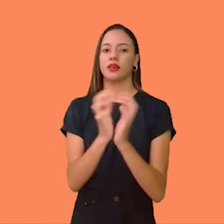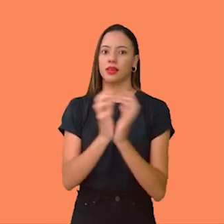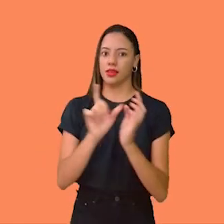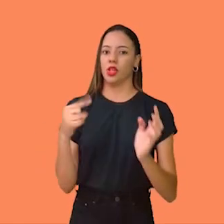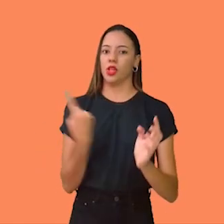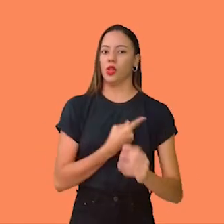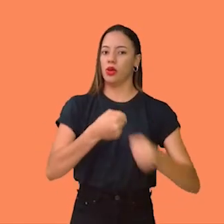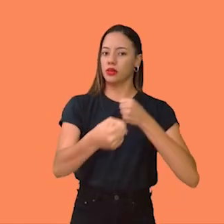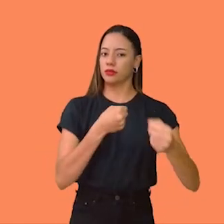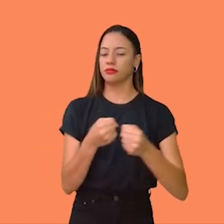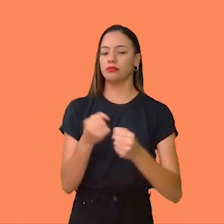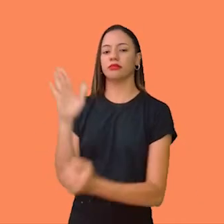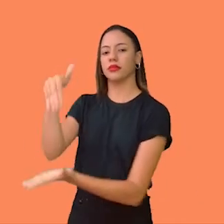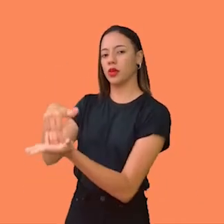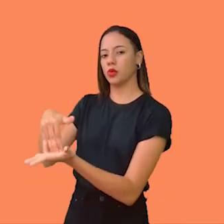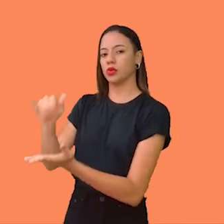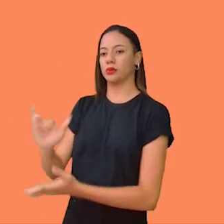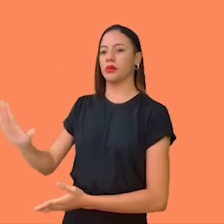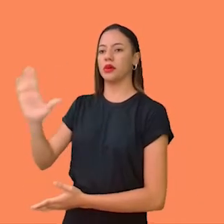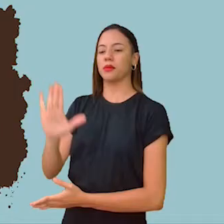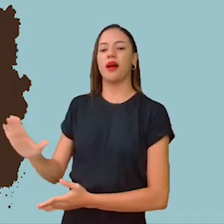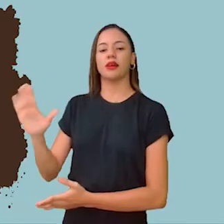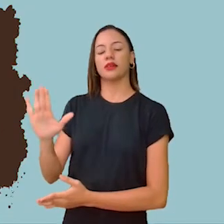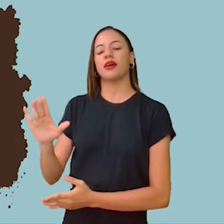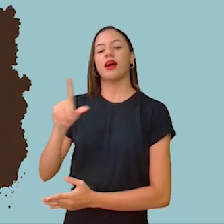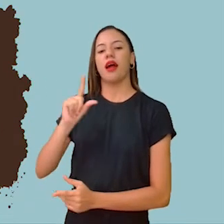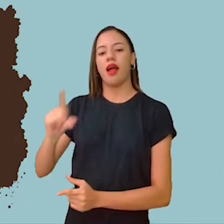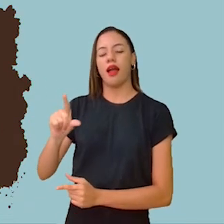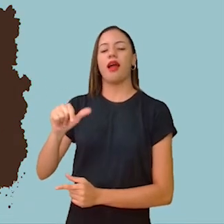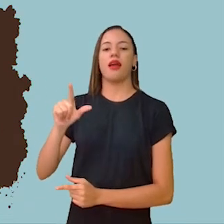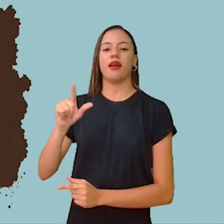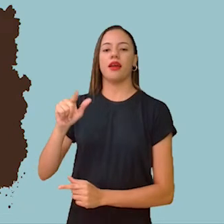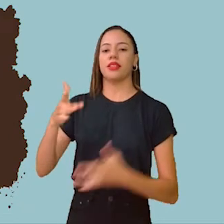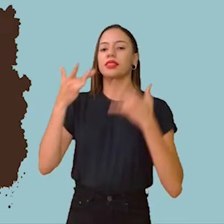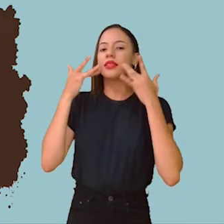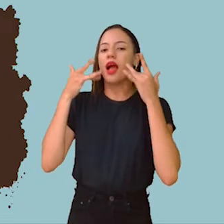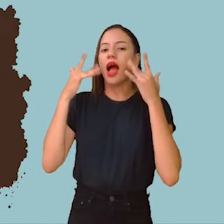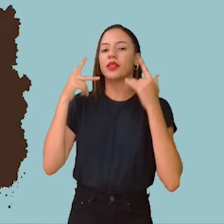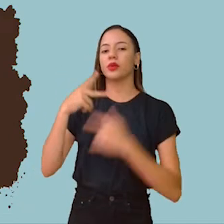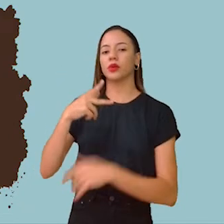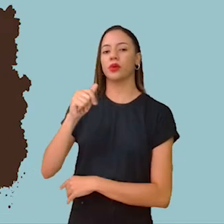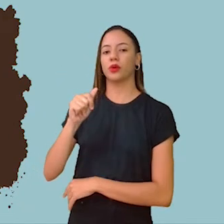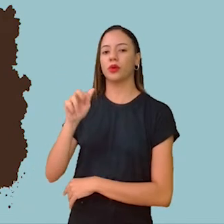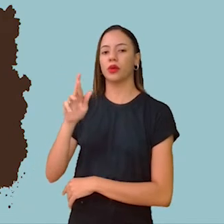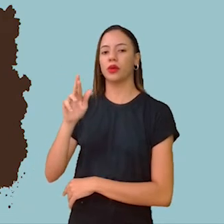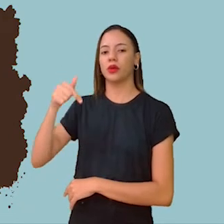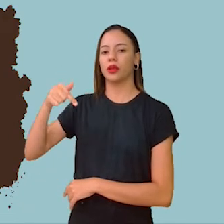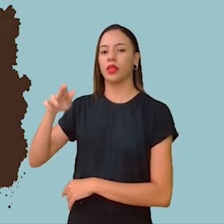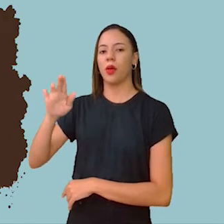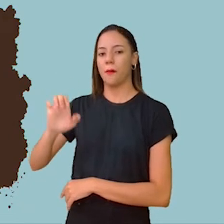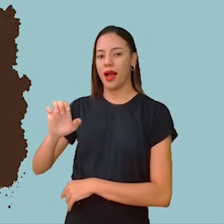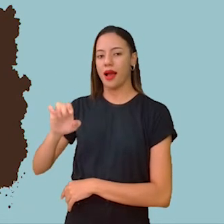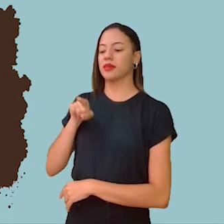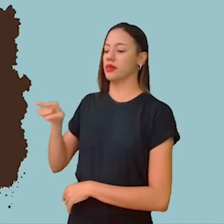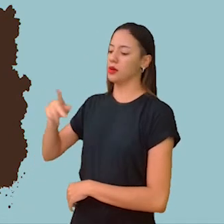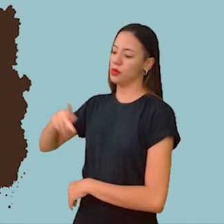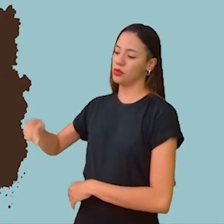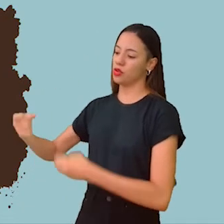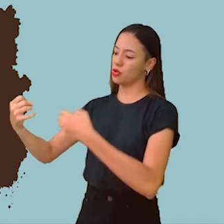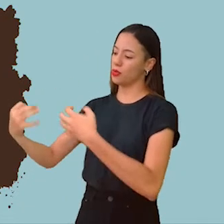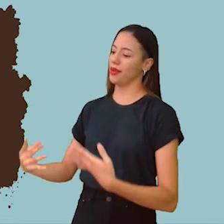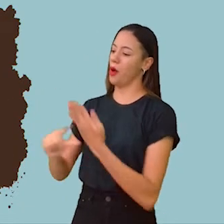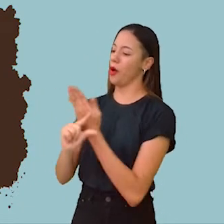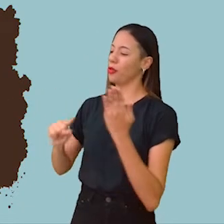ali, as portas do Teatro do Parque, né? Então aqui, ó, Yolanda vai falar sobre mais um autor que